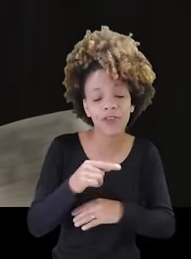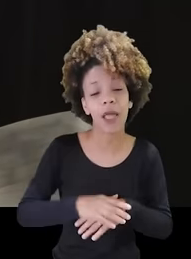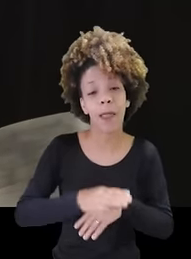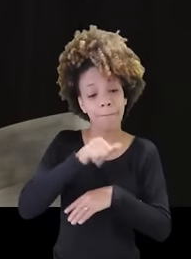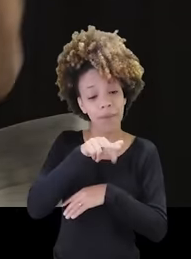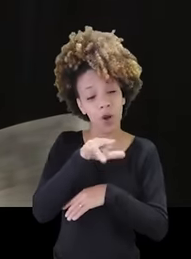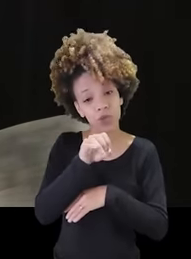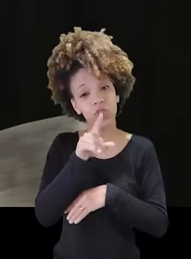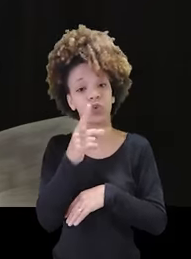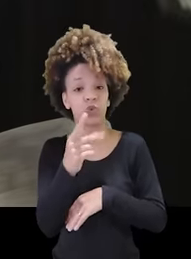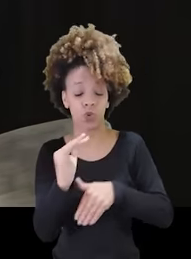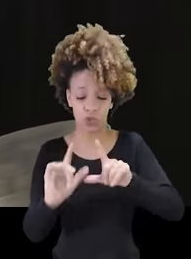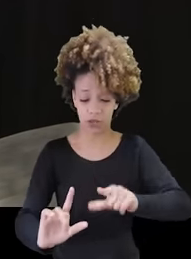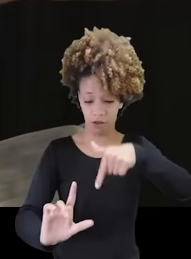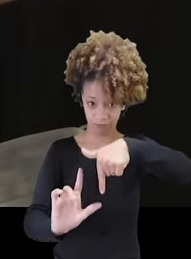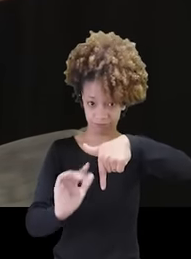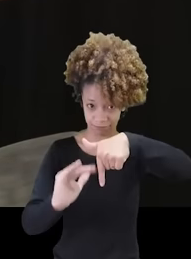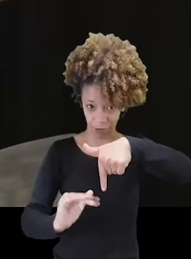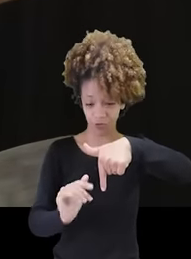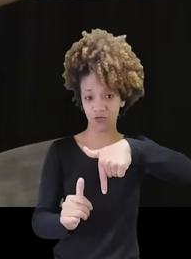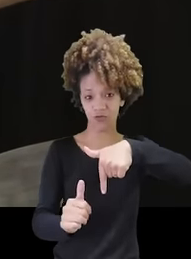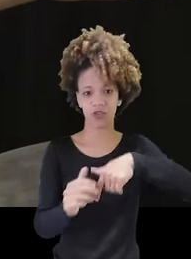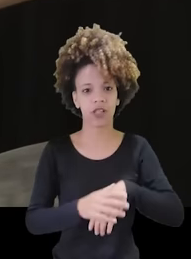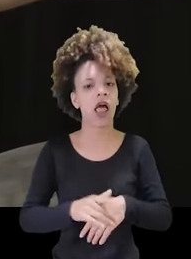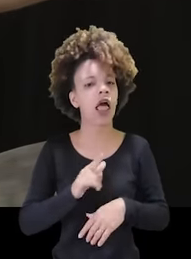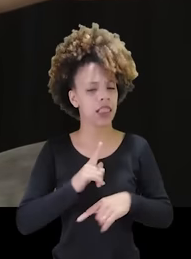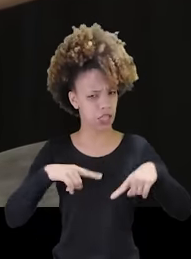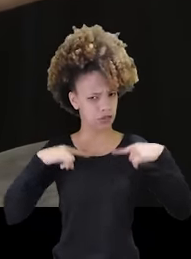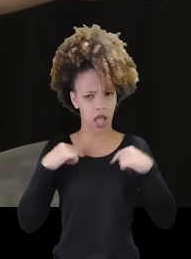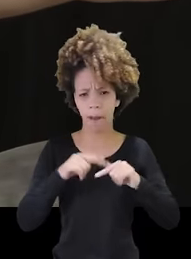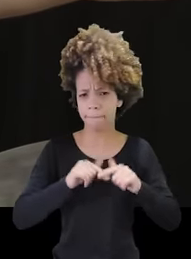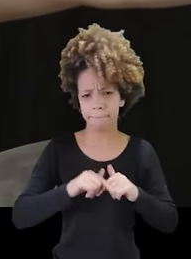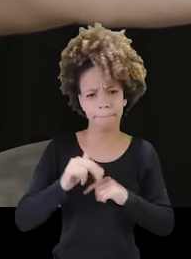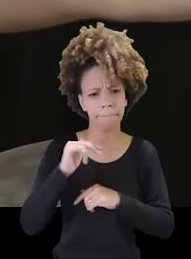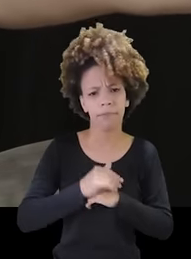Maurício 12 é o meu cupom de desconto Obrigado aqui tem sutiã também